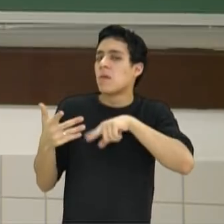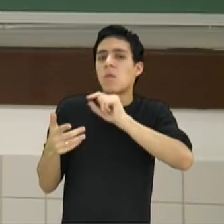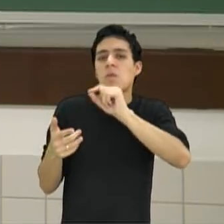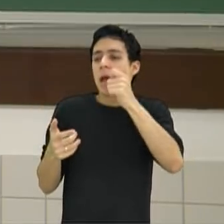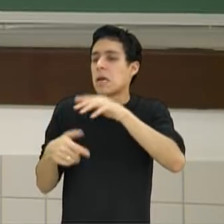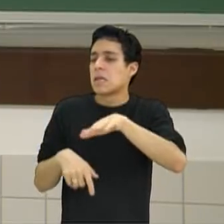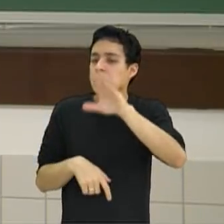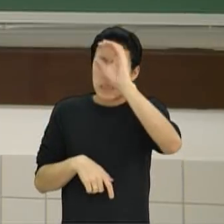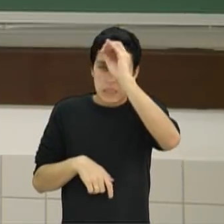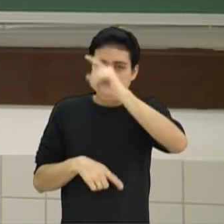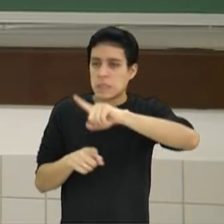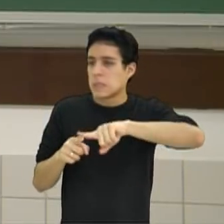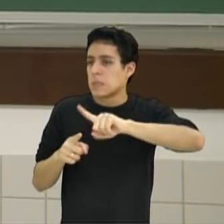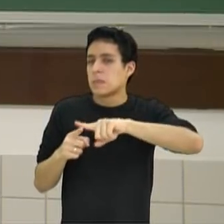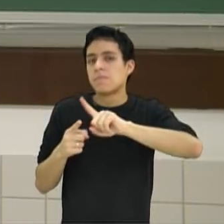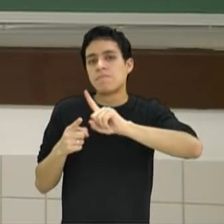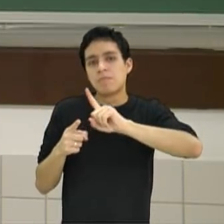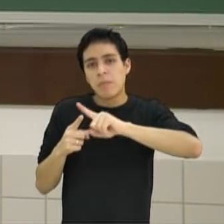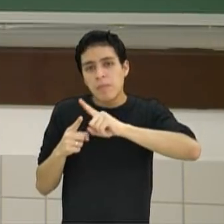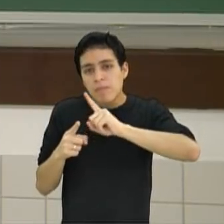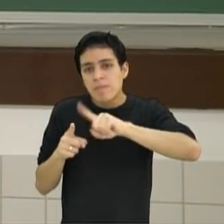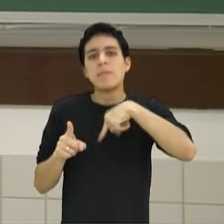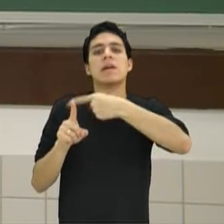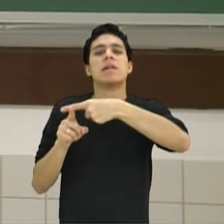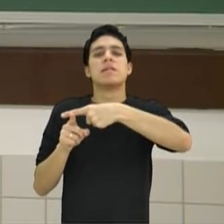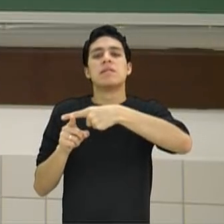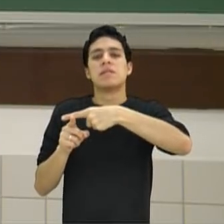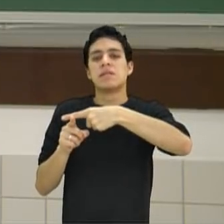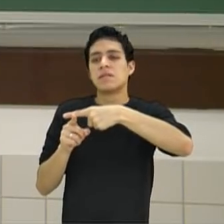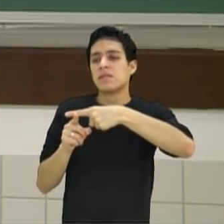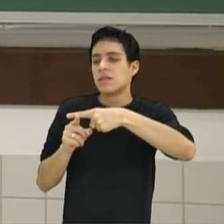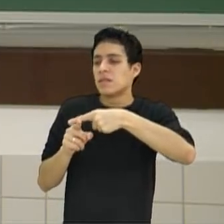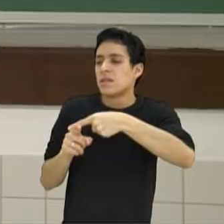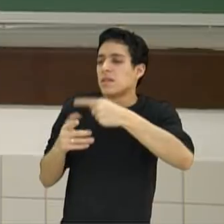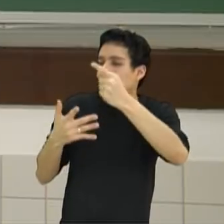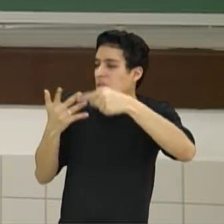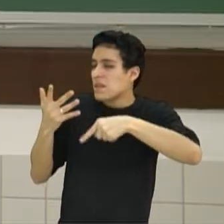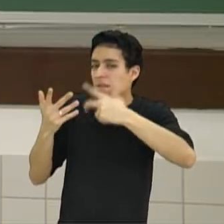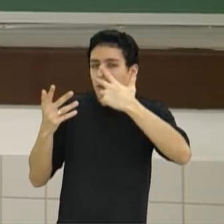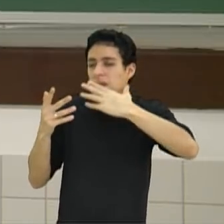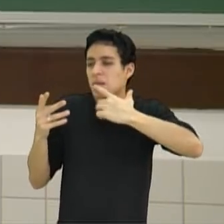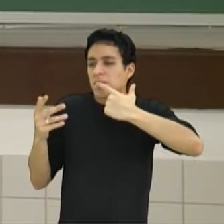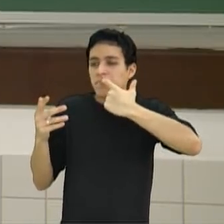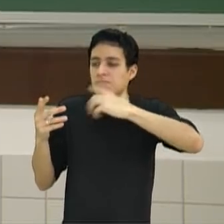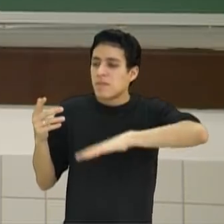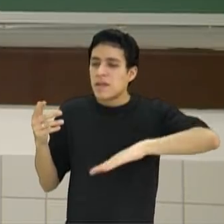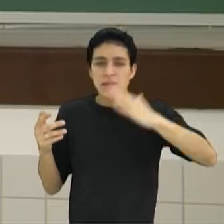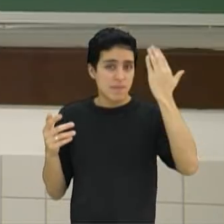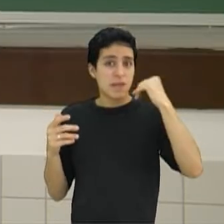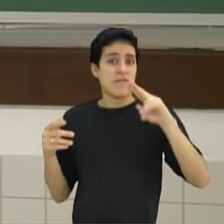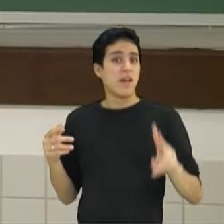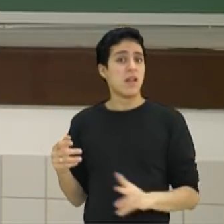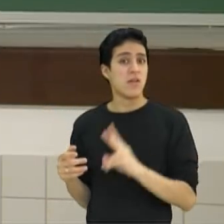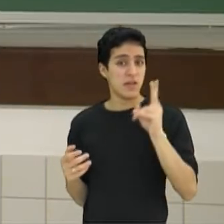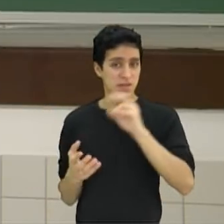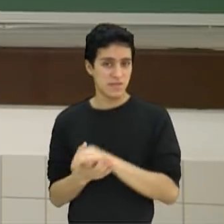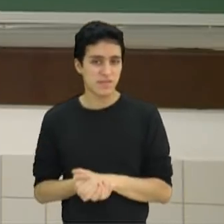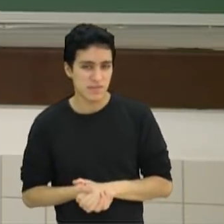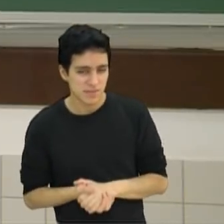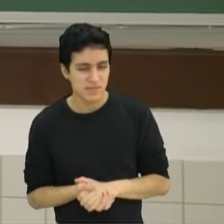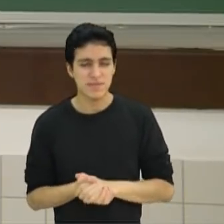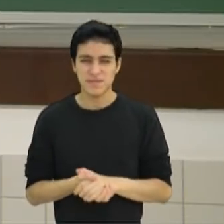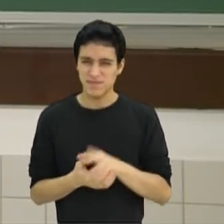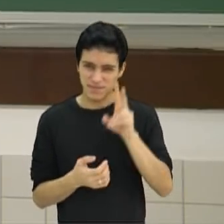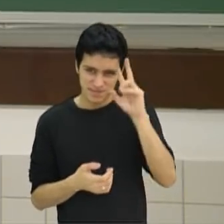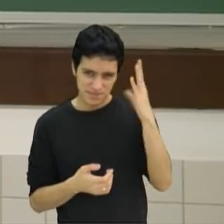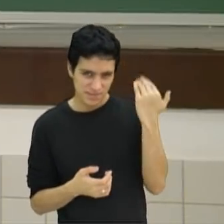uma criança inocente e pueril, ter traços infantis, algo que era valorizado na época. Lembrando, né, que nós vimos